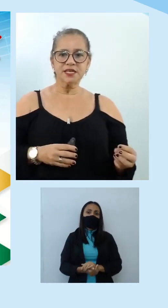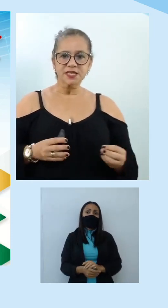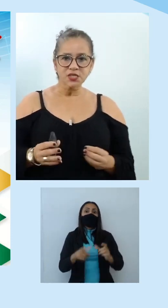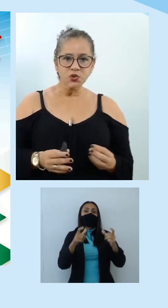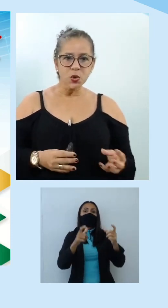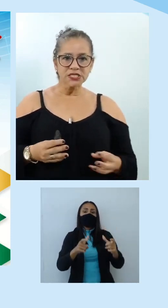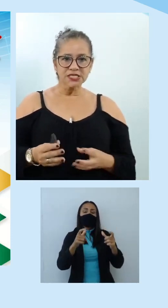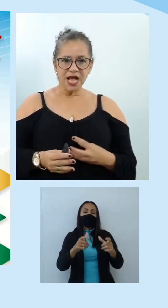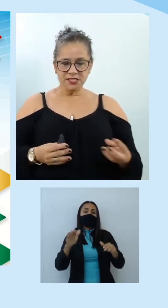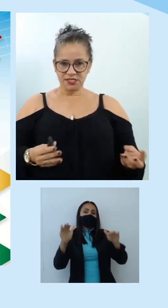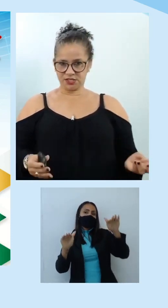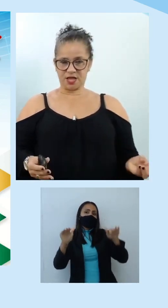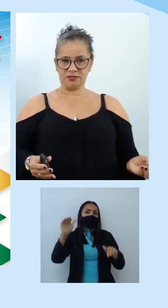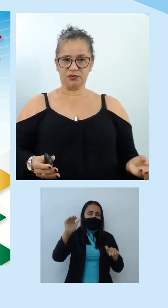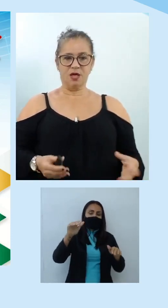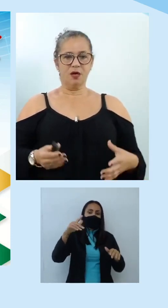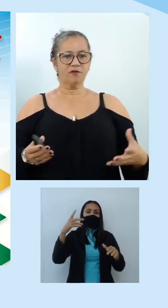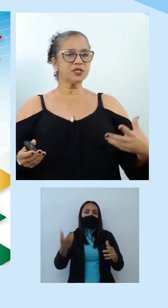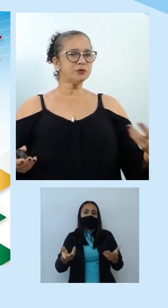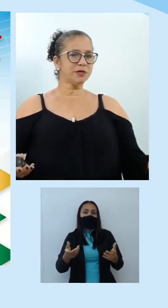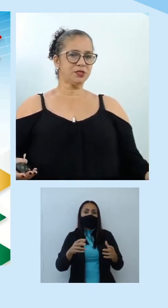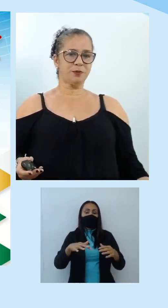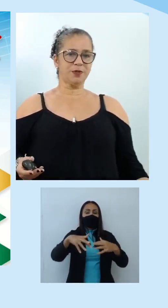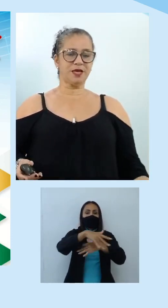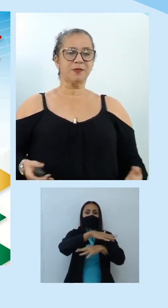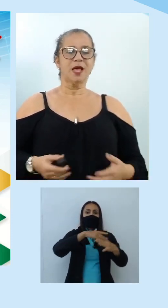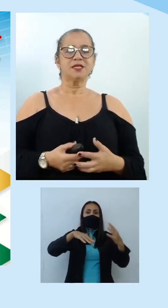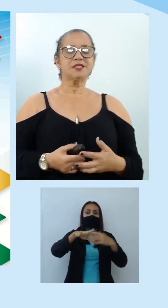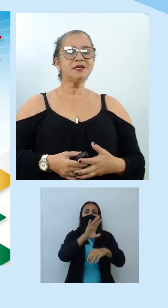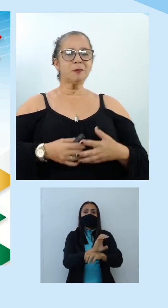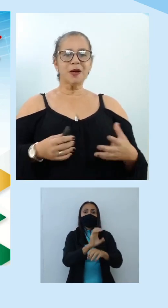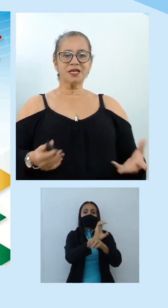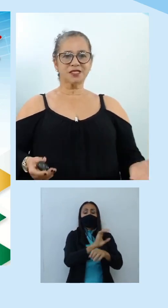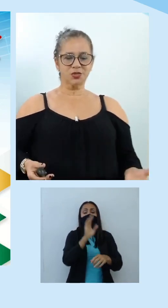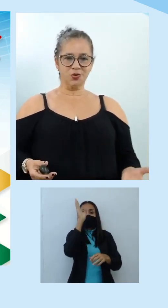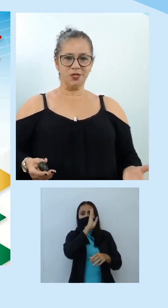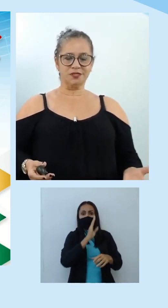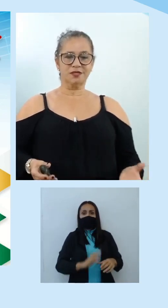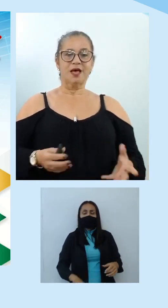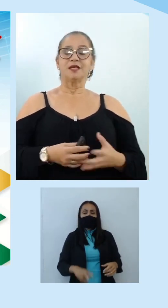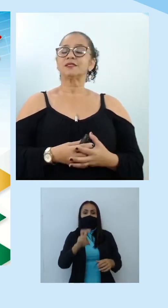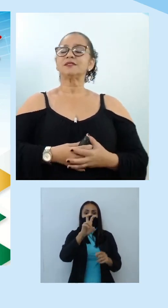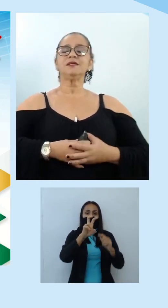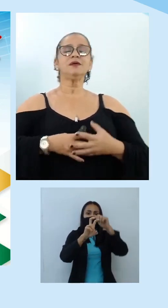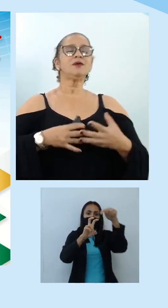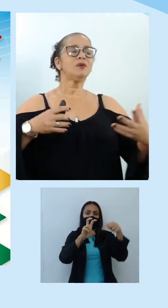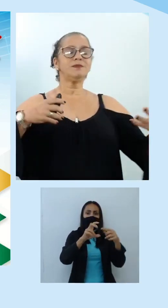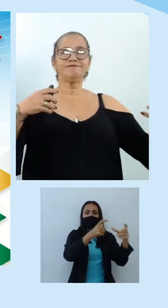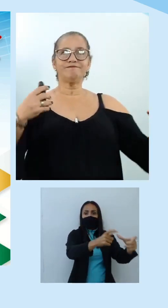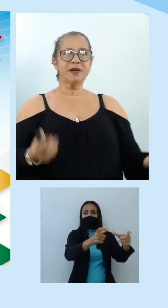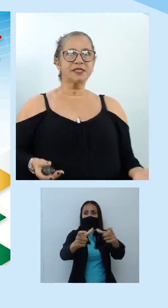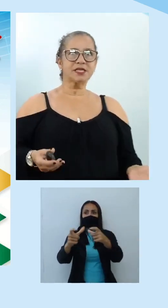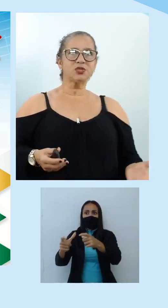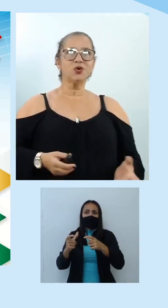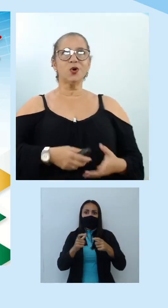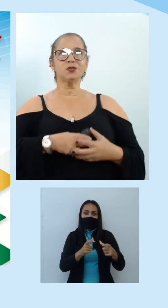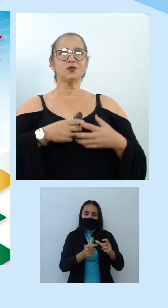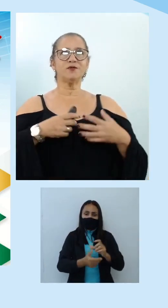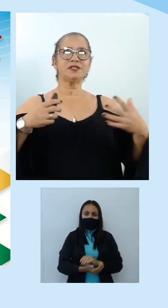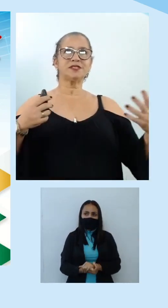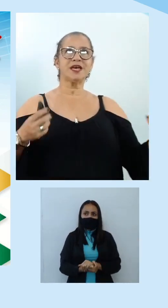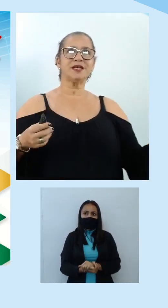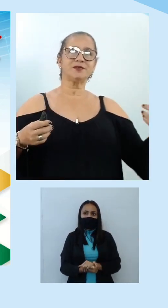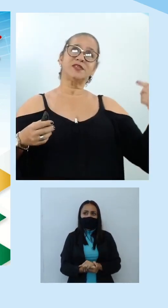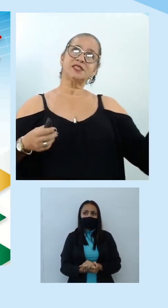disparidade entre as regiões, cidades e estados. Veja no Brasil, por exemplo, 5 belas regiões, 5 belas regiões